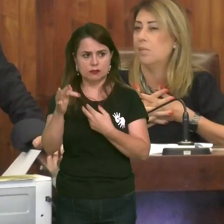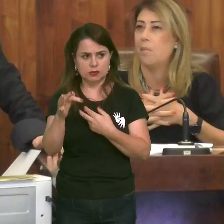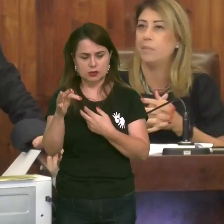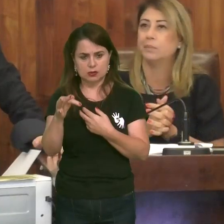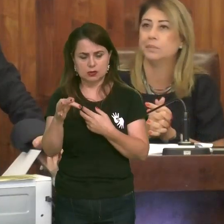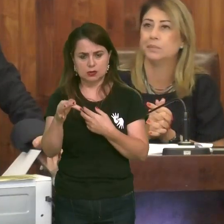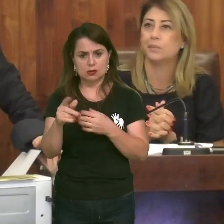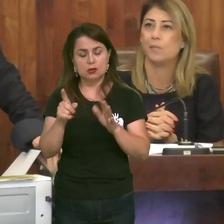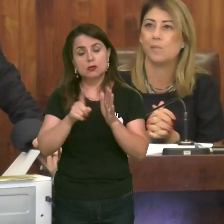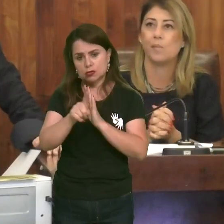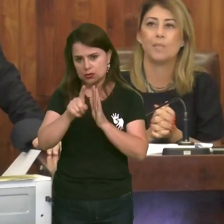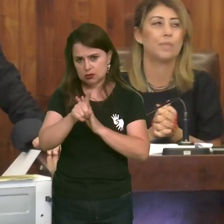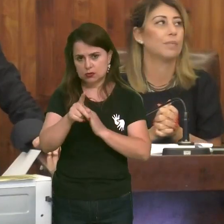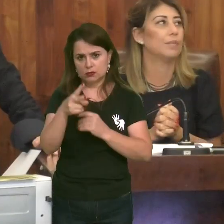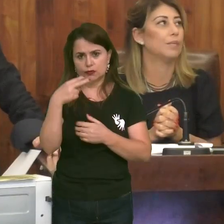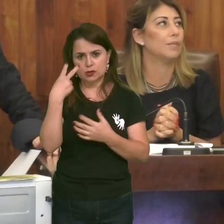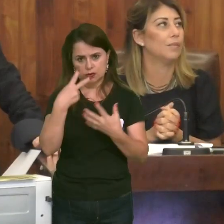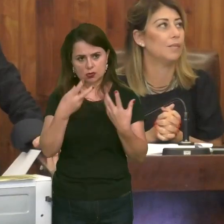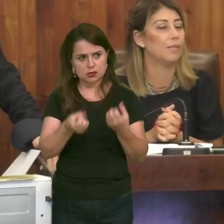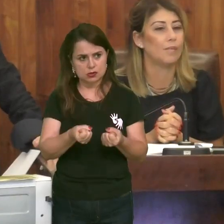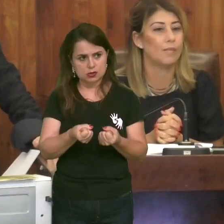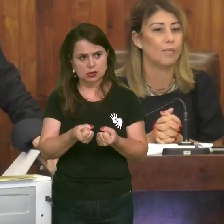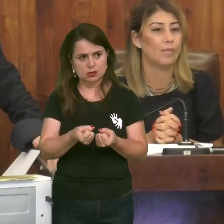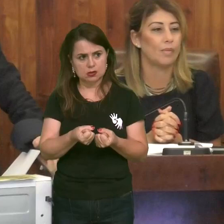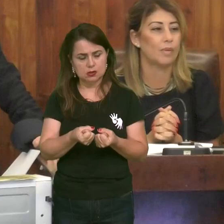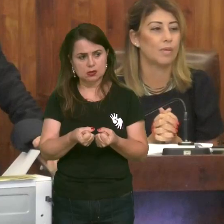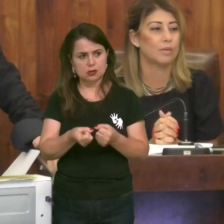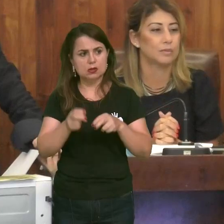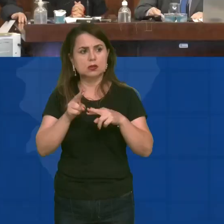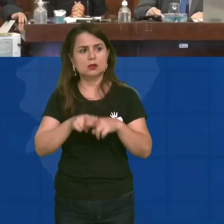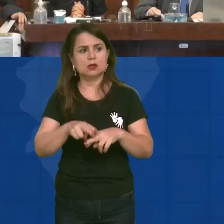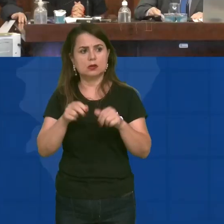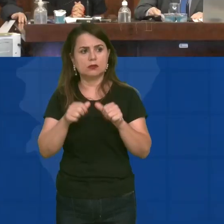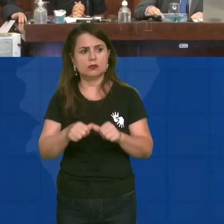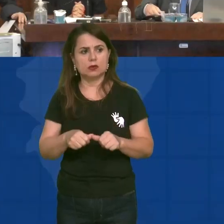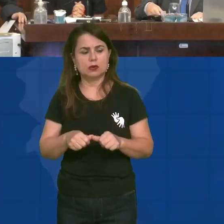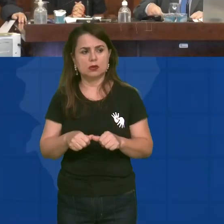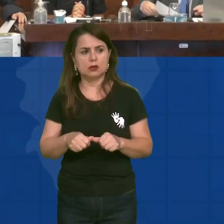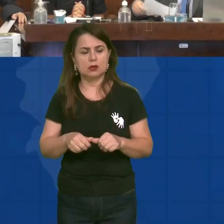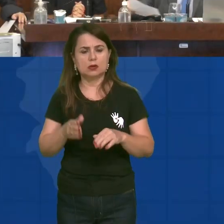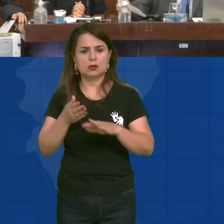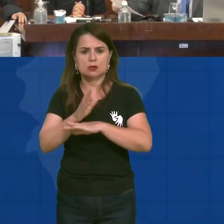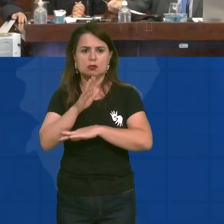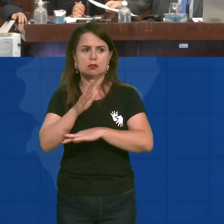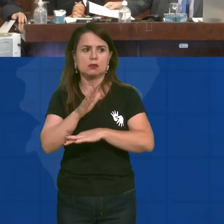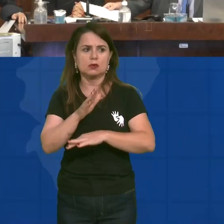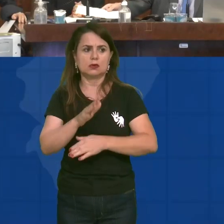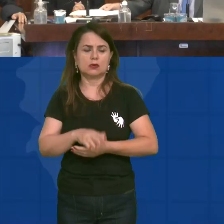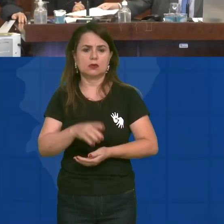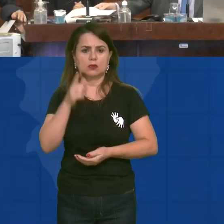vereadores que aprovam esse meu pedido permaneça como se encontra aprovado